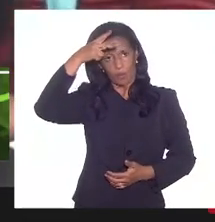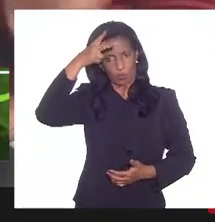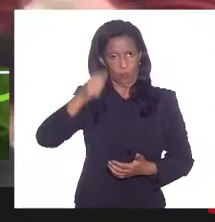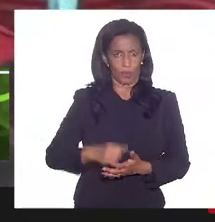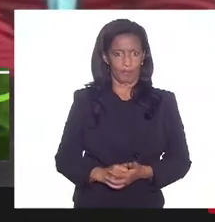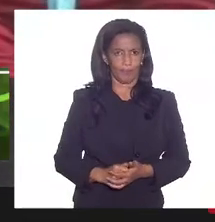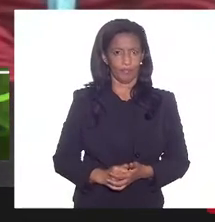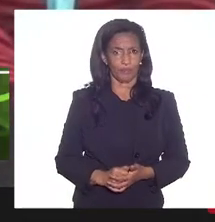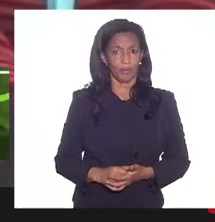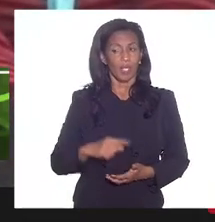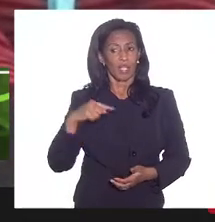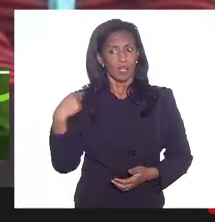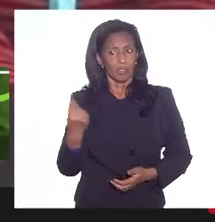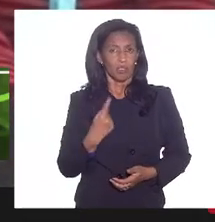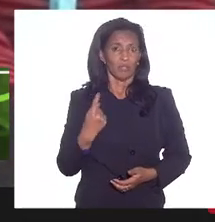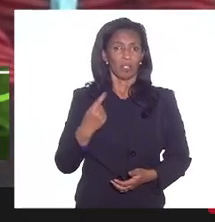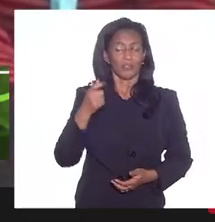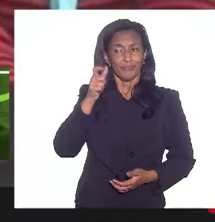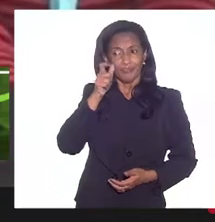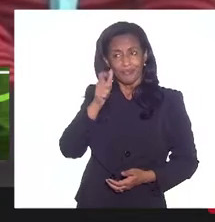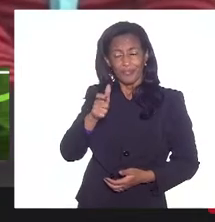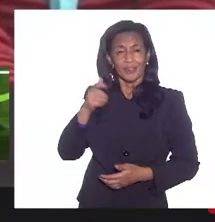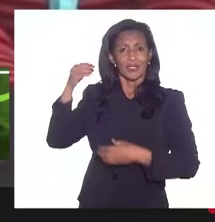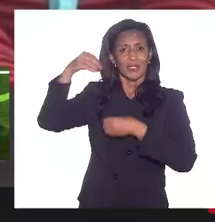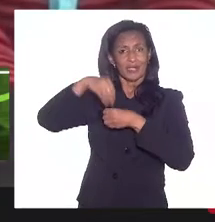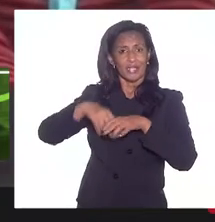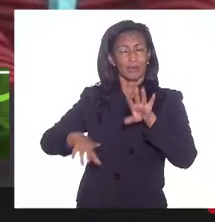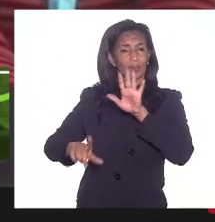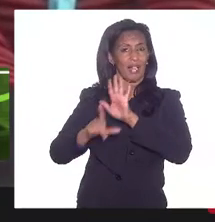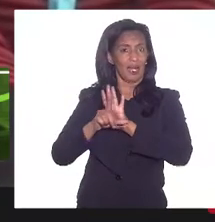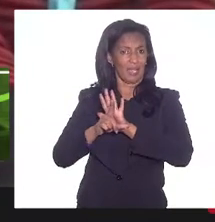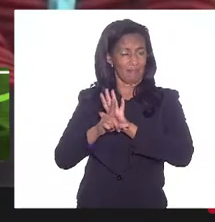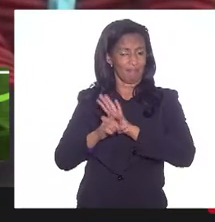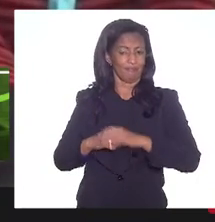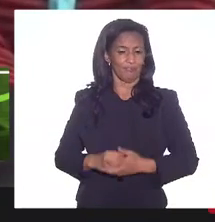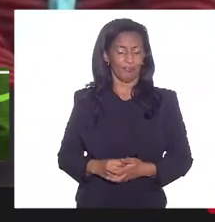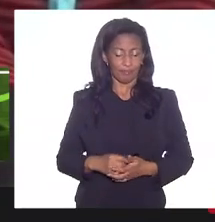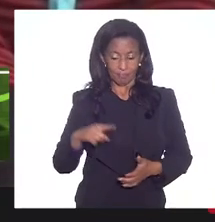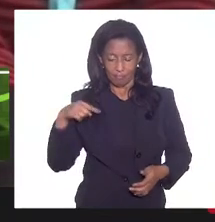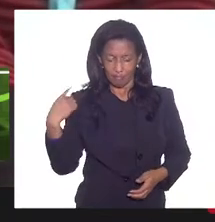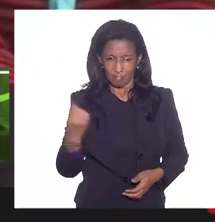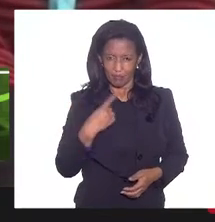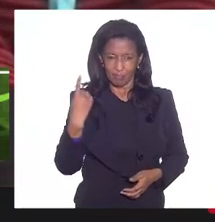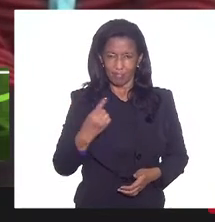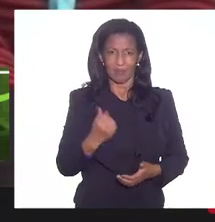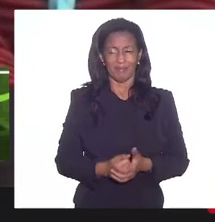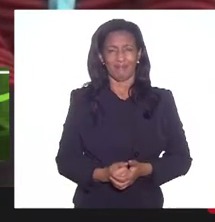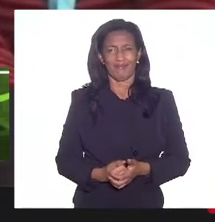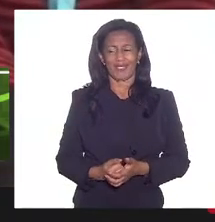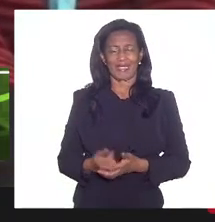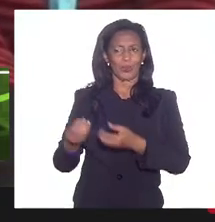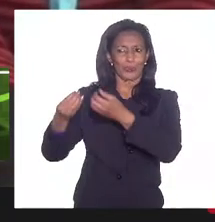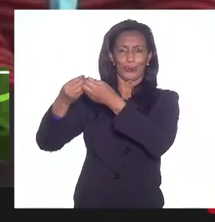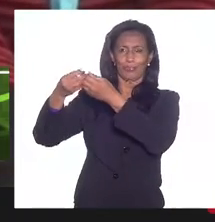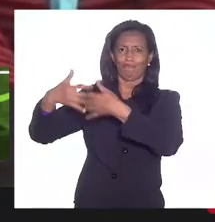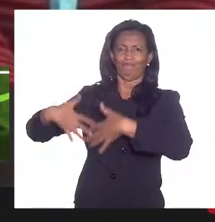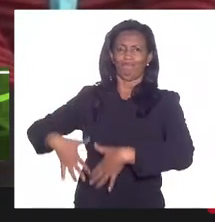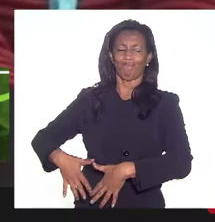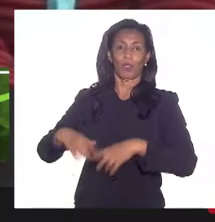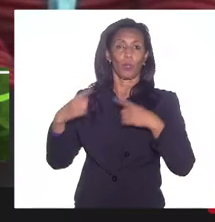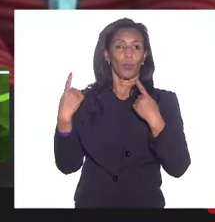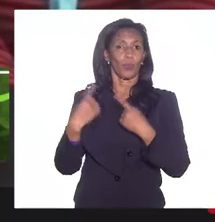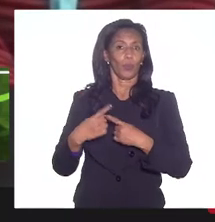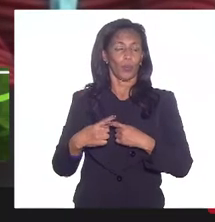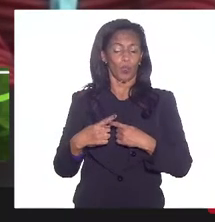criamos muita expectativa com isso dentro da lei Aldir Blanco mas a nossa expectativa foi frustrada porque